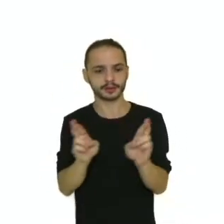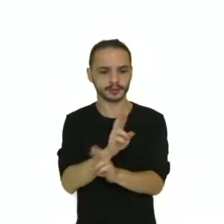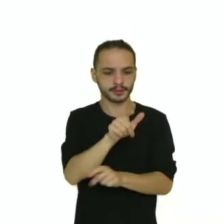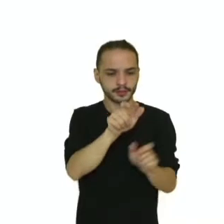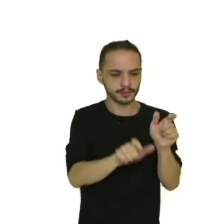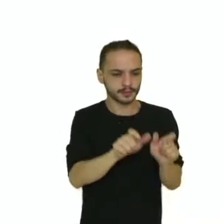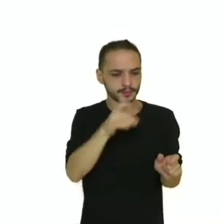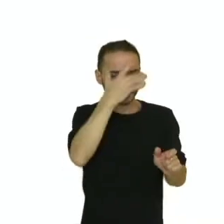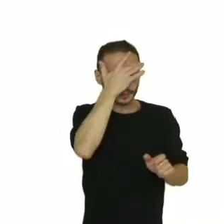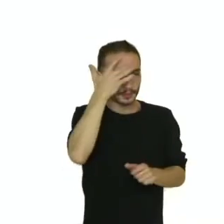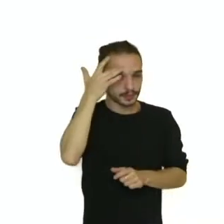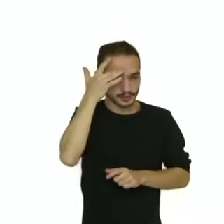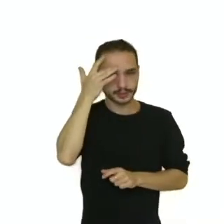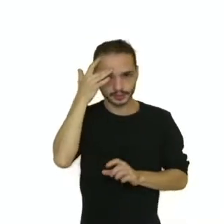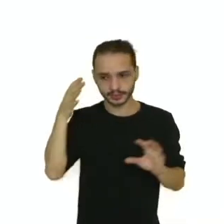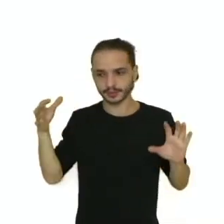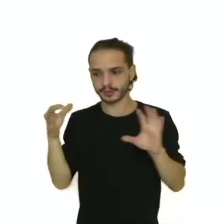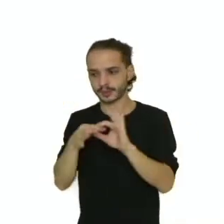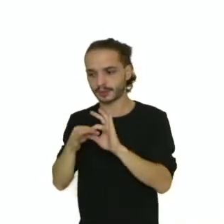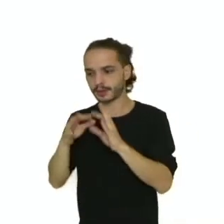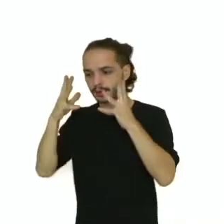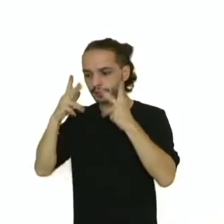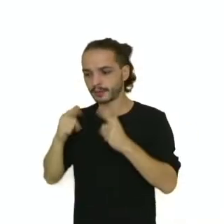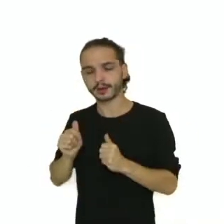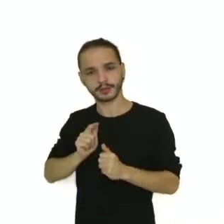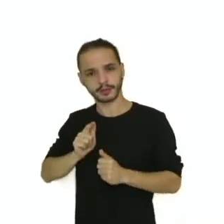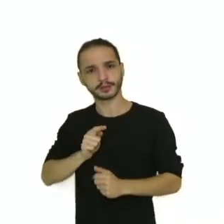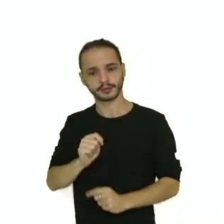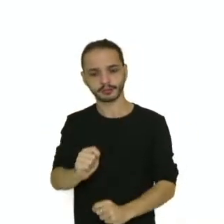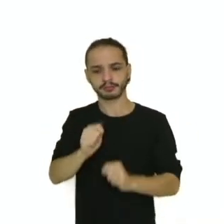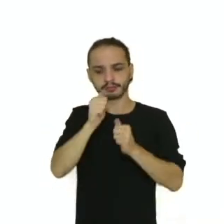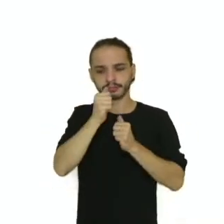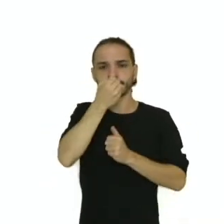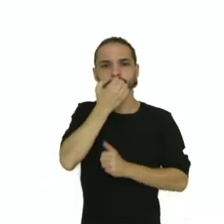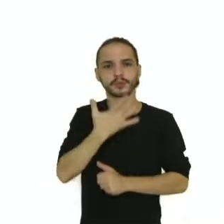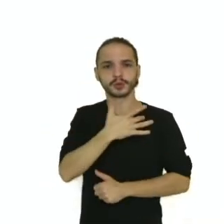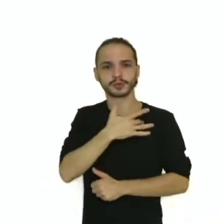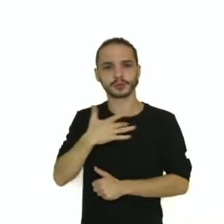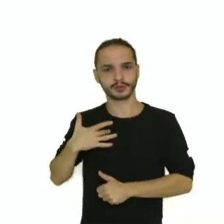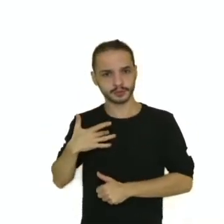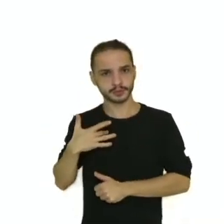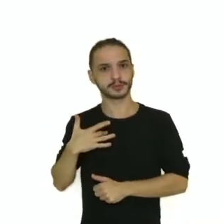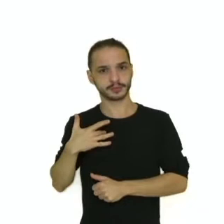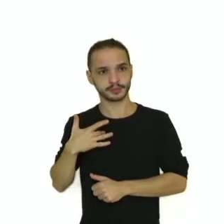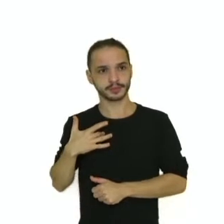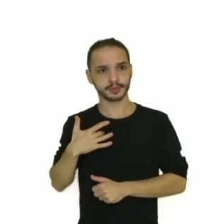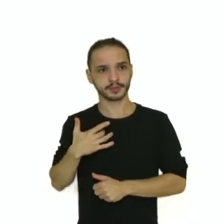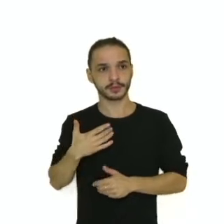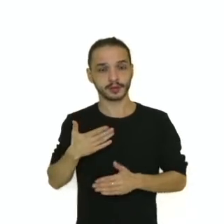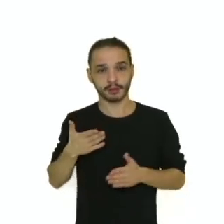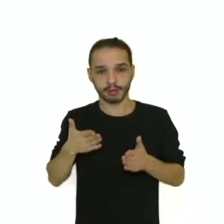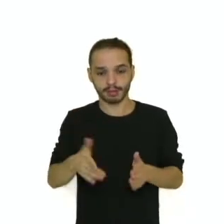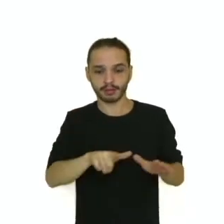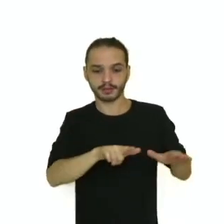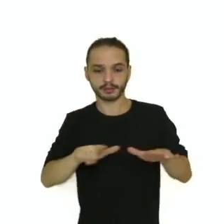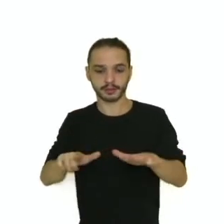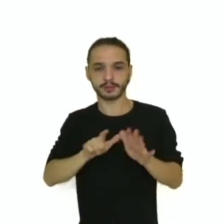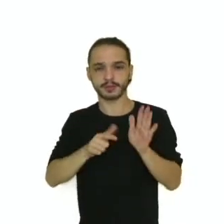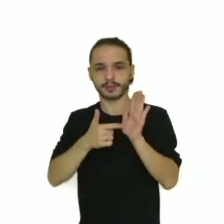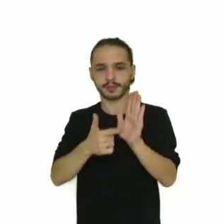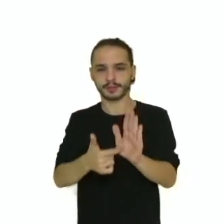pode oferecer benefícios para a saúde. No Caminhos da Reportagem desta semana, vamos mostrar que